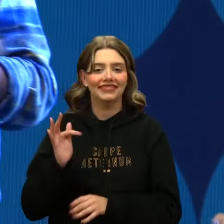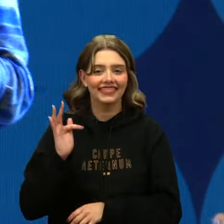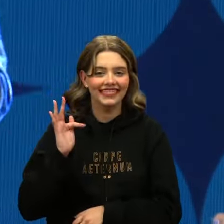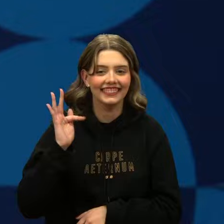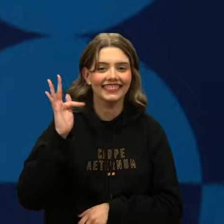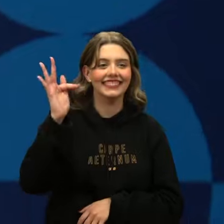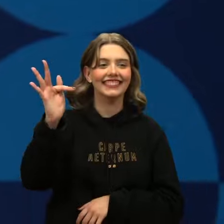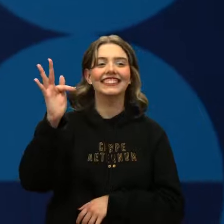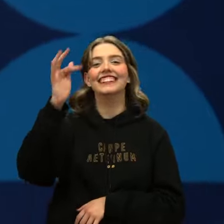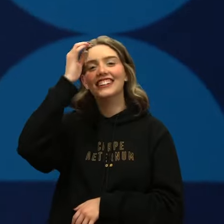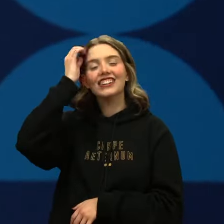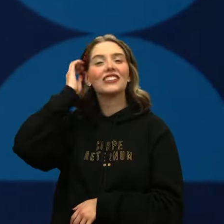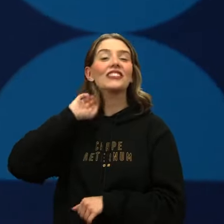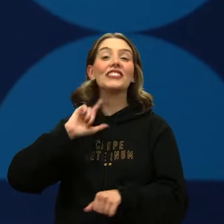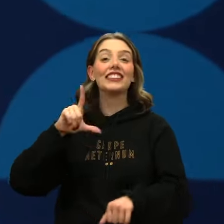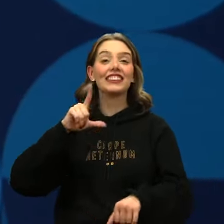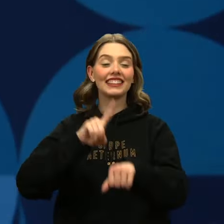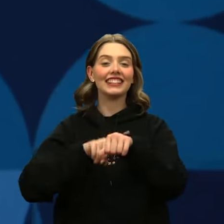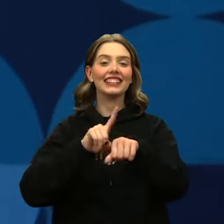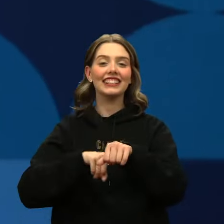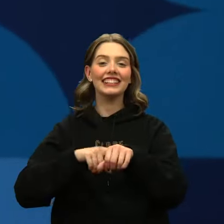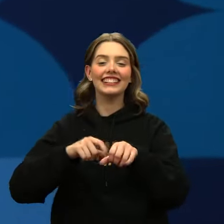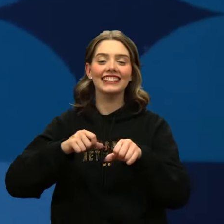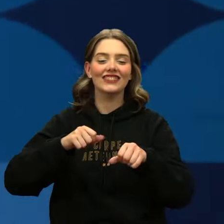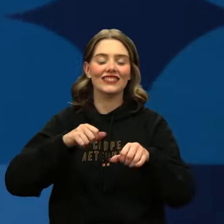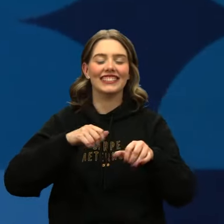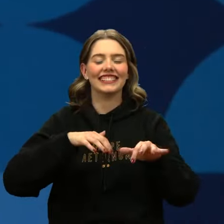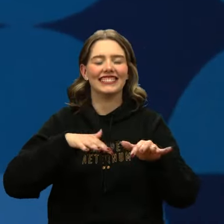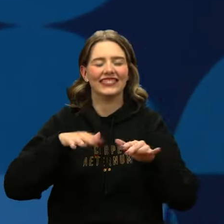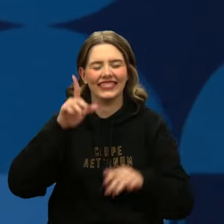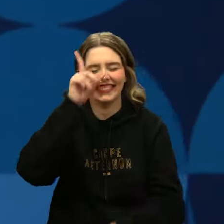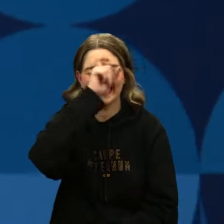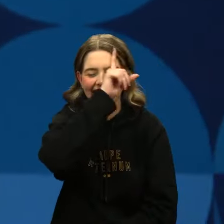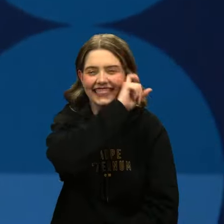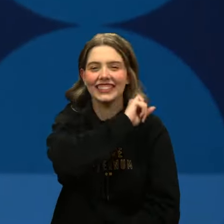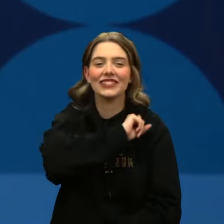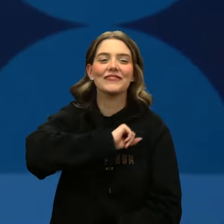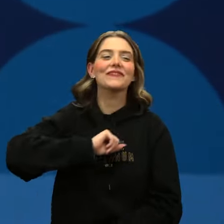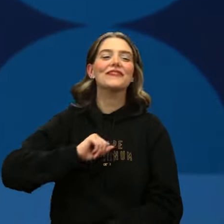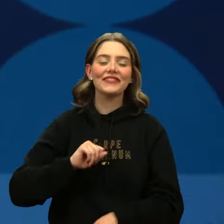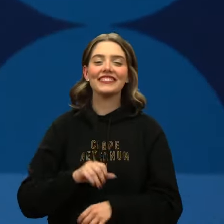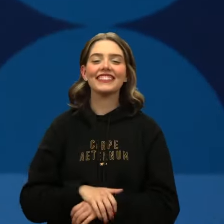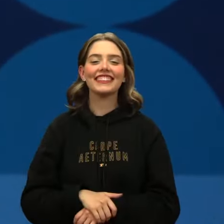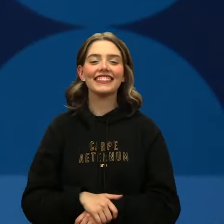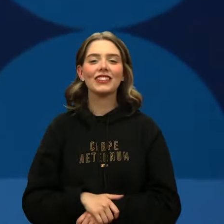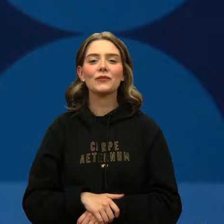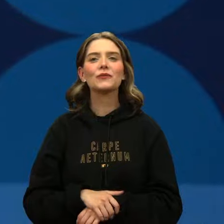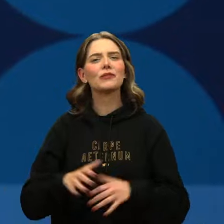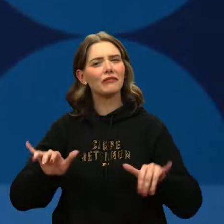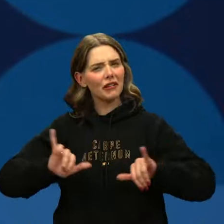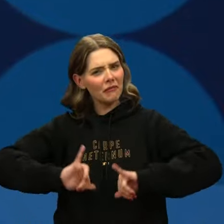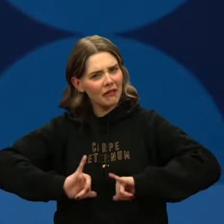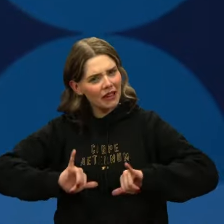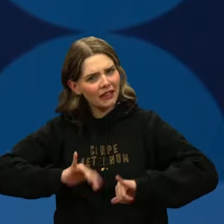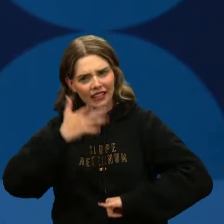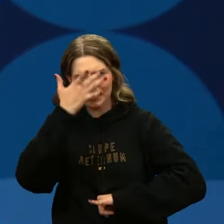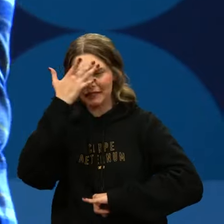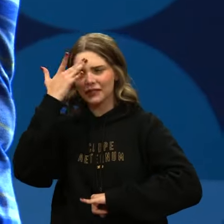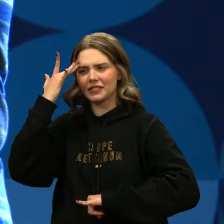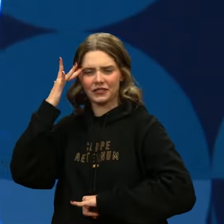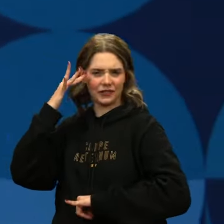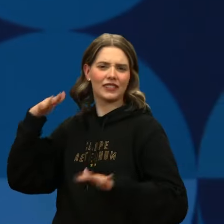com a tribulação, relacionado com um grande sofrimento que a terra há de passar. E eles